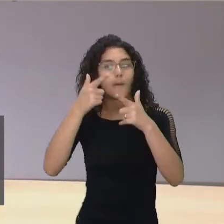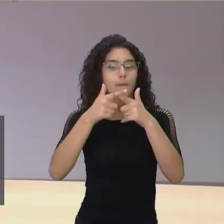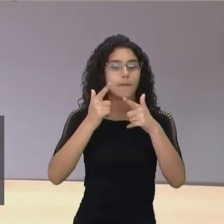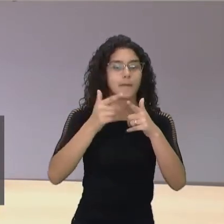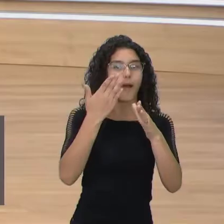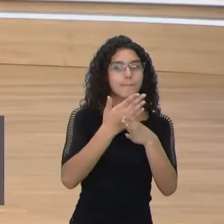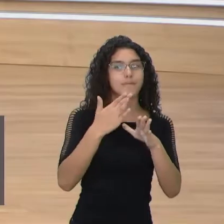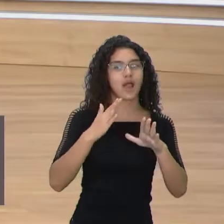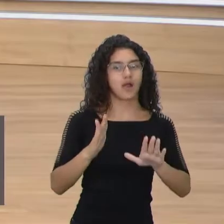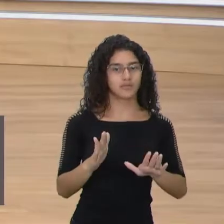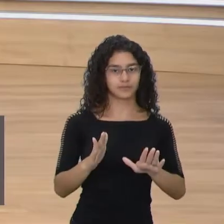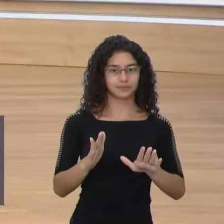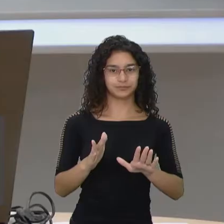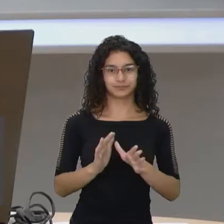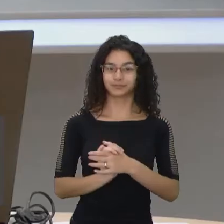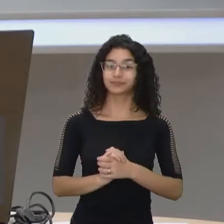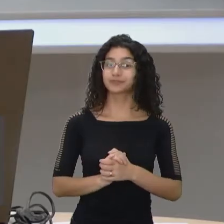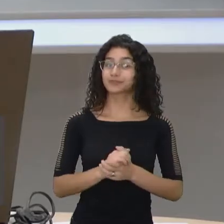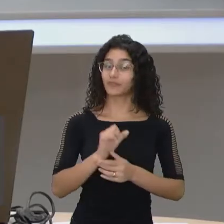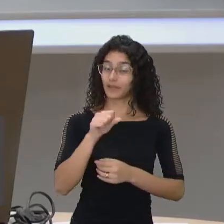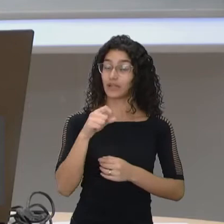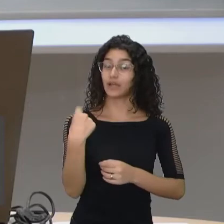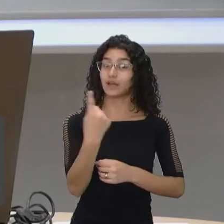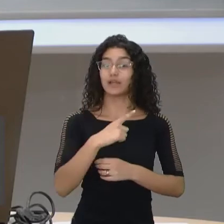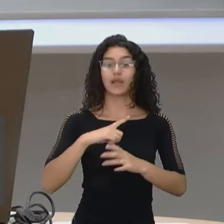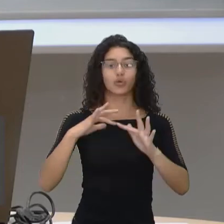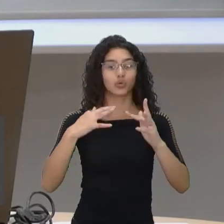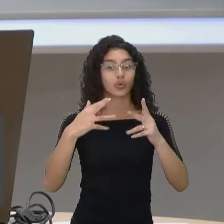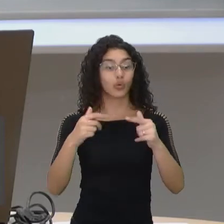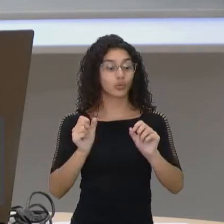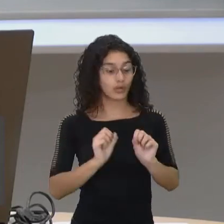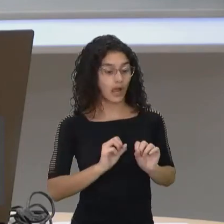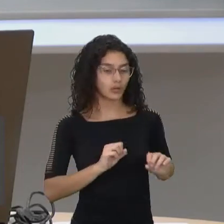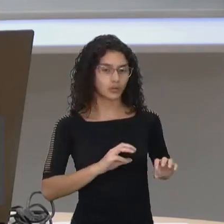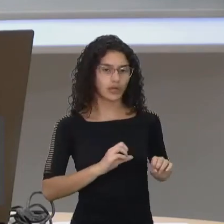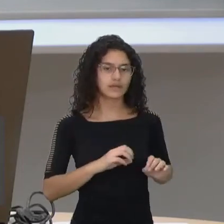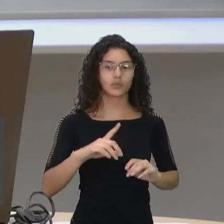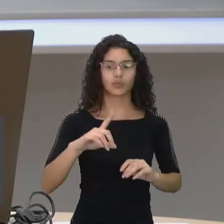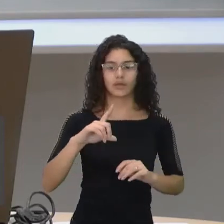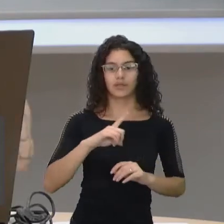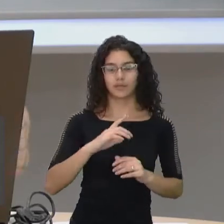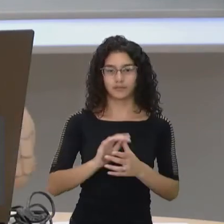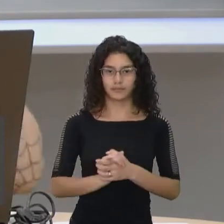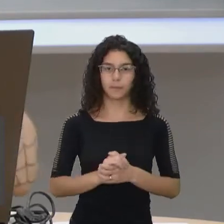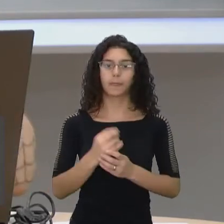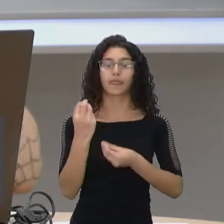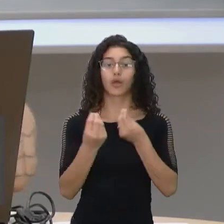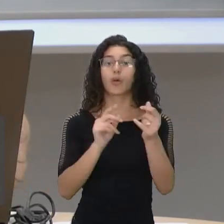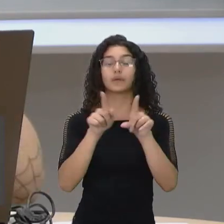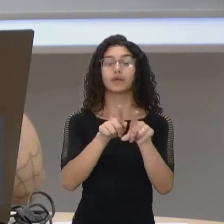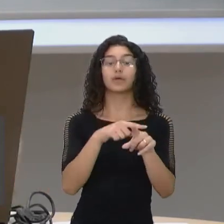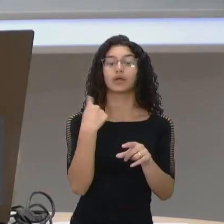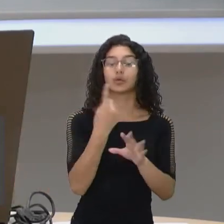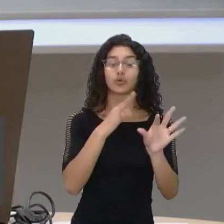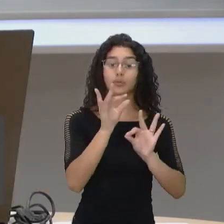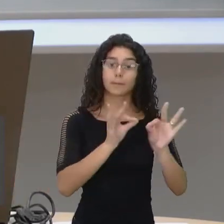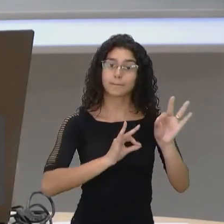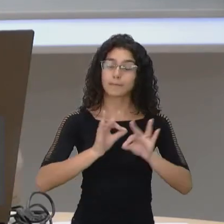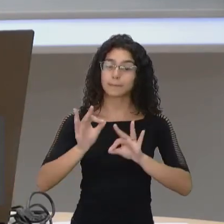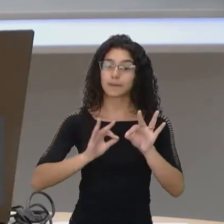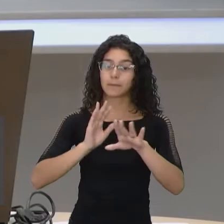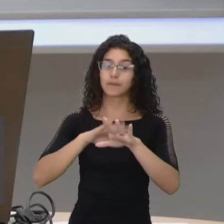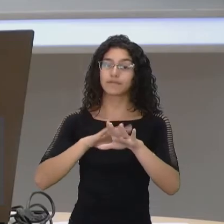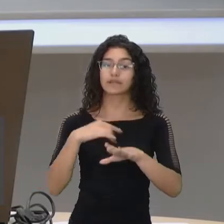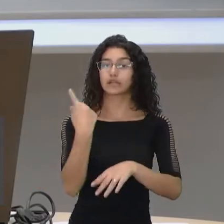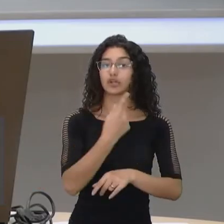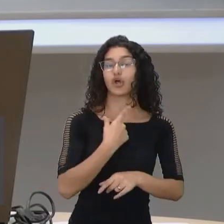Isso. É isso mesmo. Hoje a gente tem todo um ramo da educação que defende a educação como aquela que nos prepara para nos